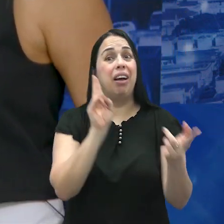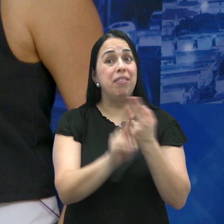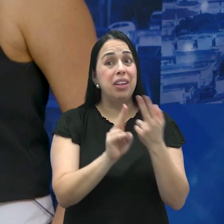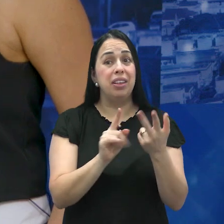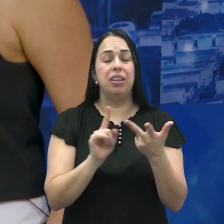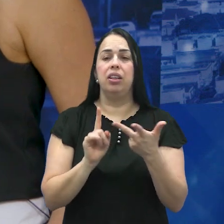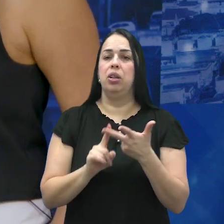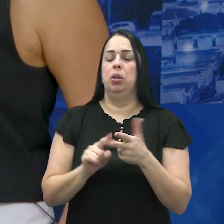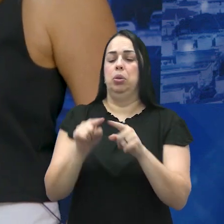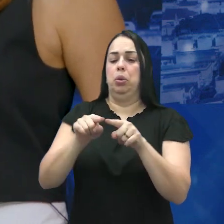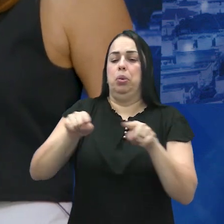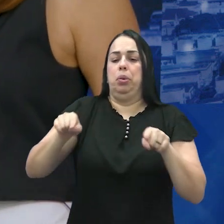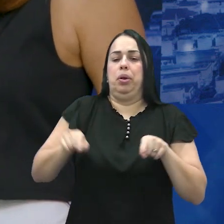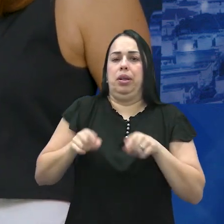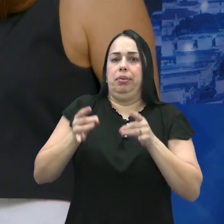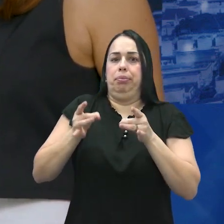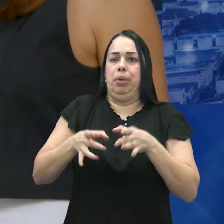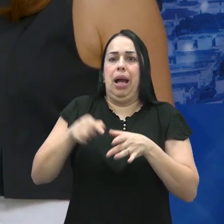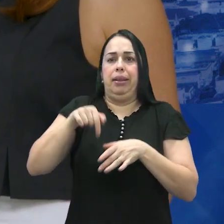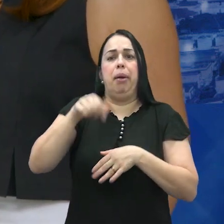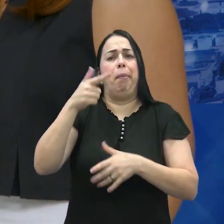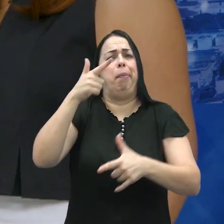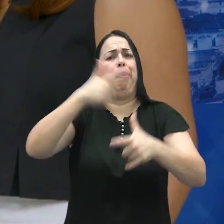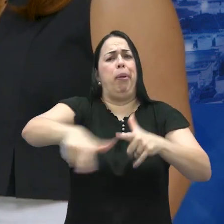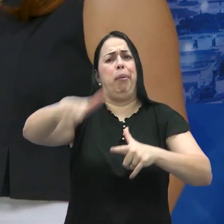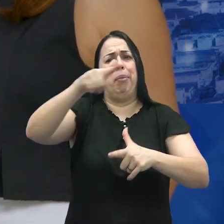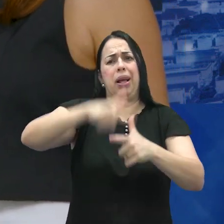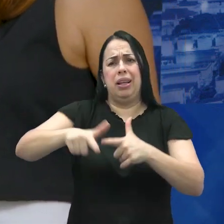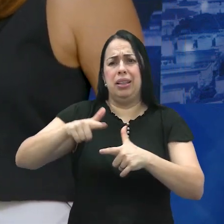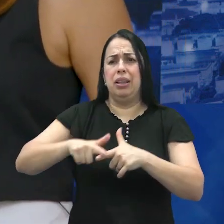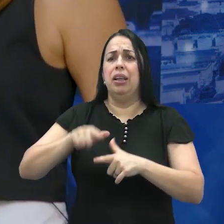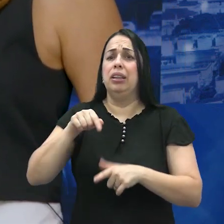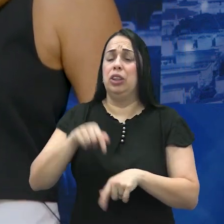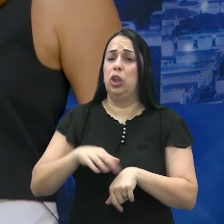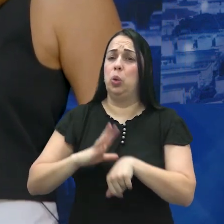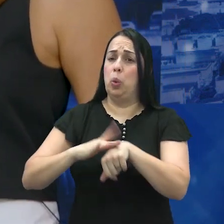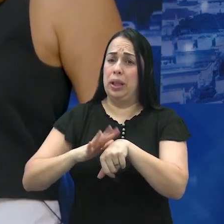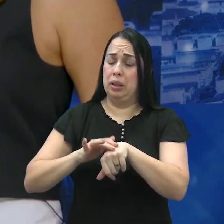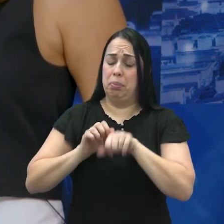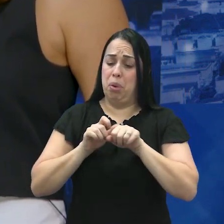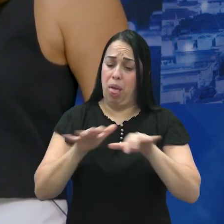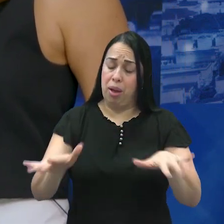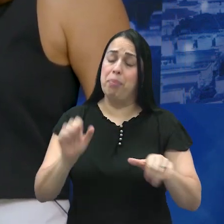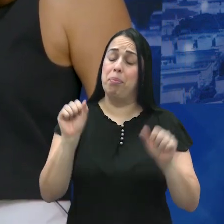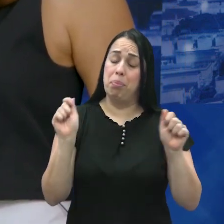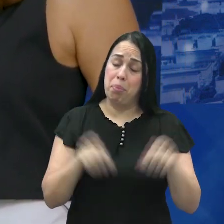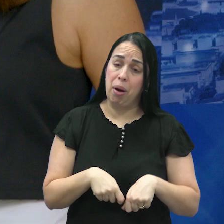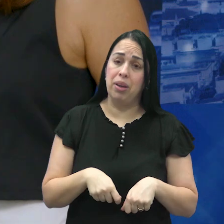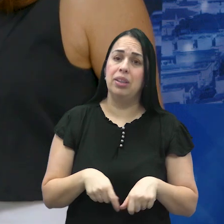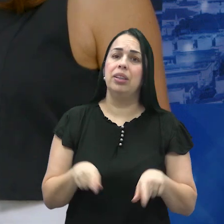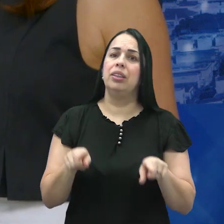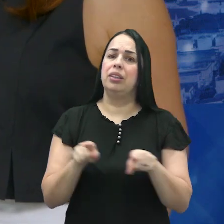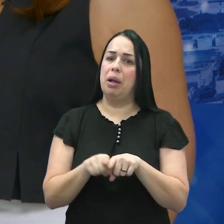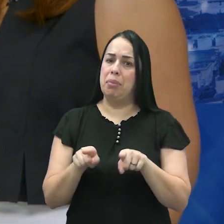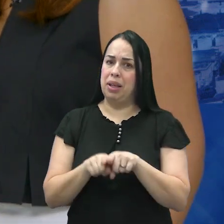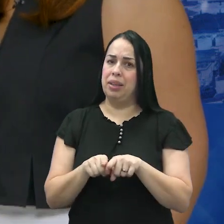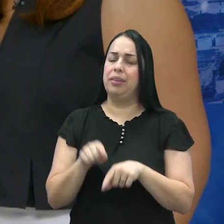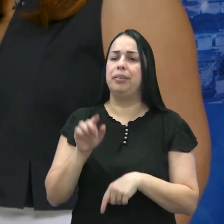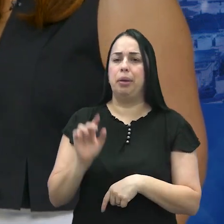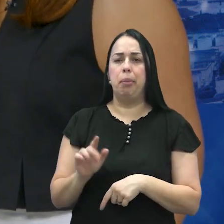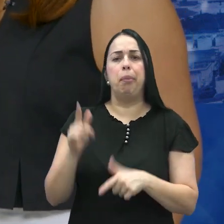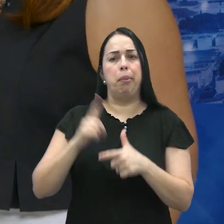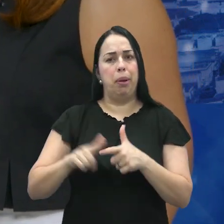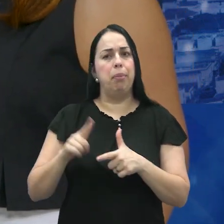terrenos baldios, e eu tenho vários problemas ambientais, de contaminação, e pode até ter um problema de saúde